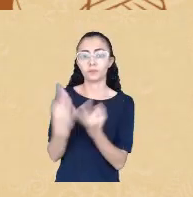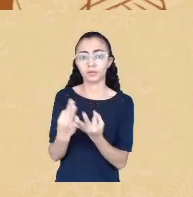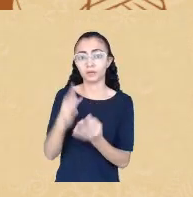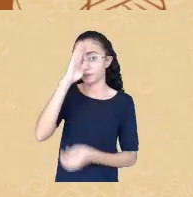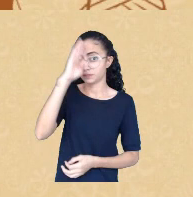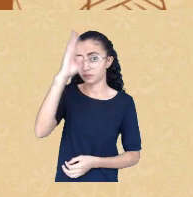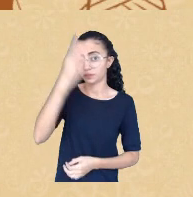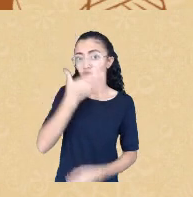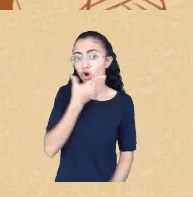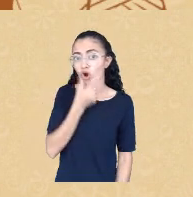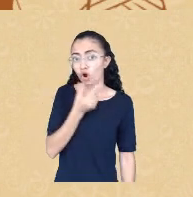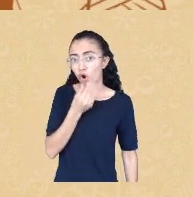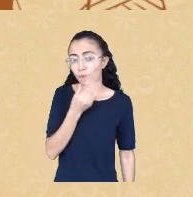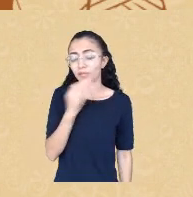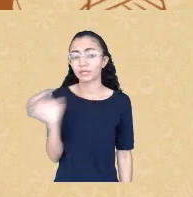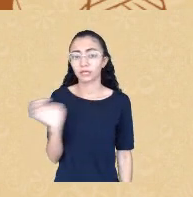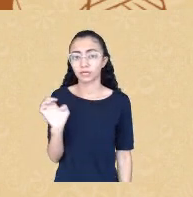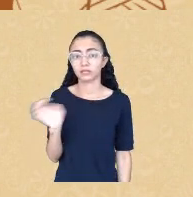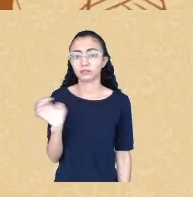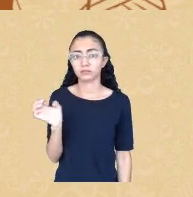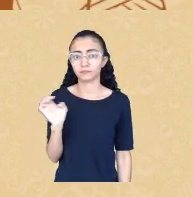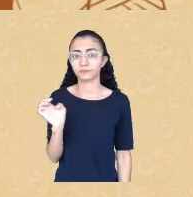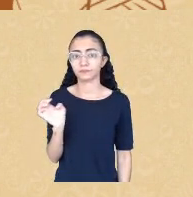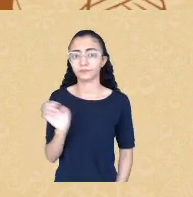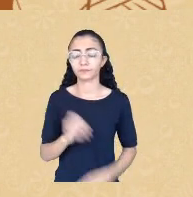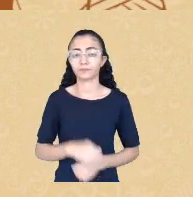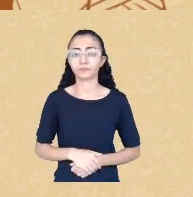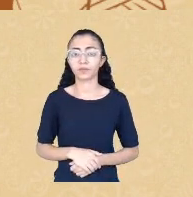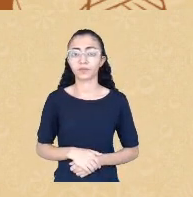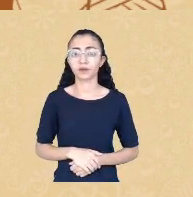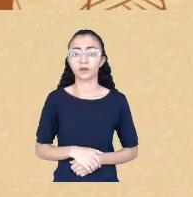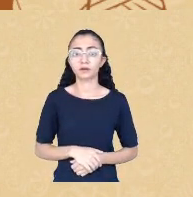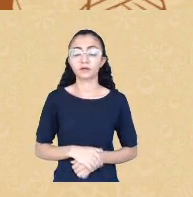homens gays, porque existia